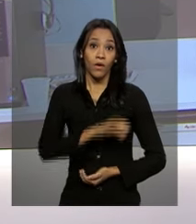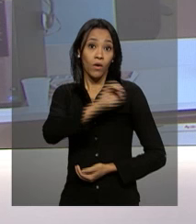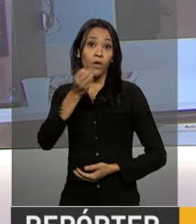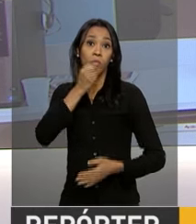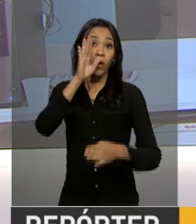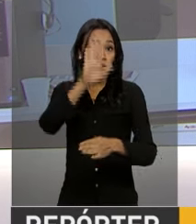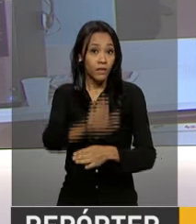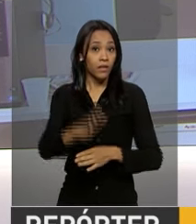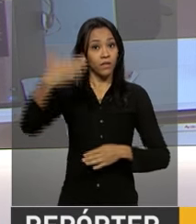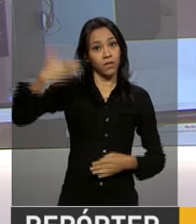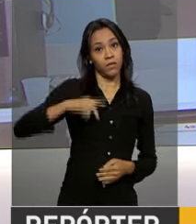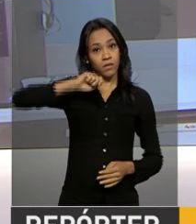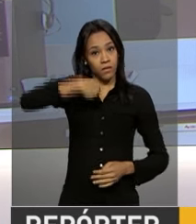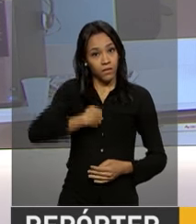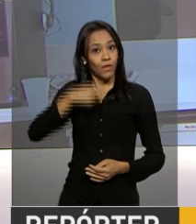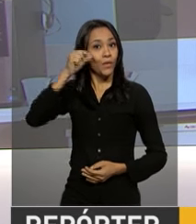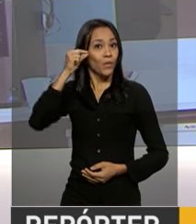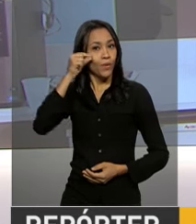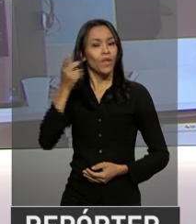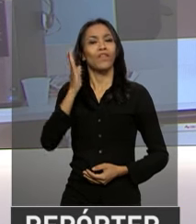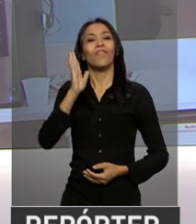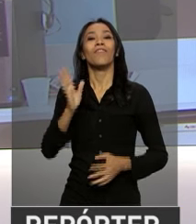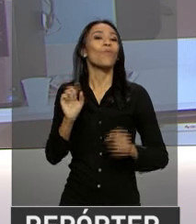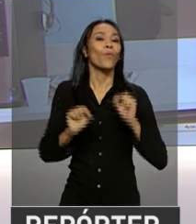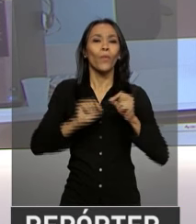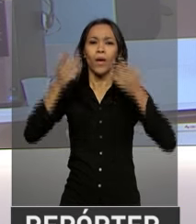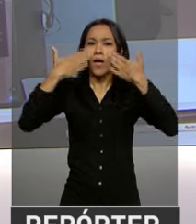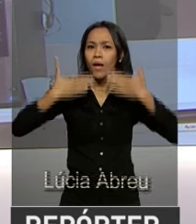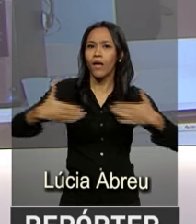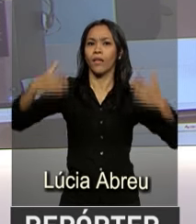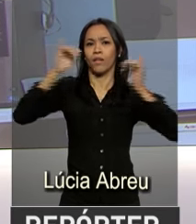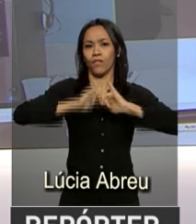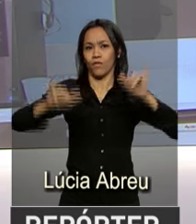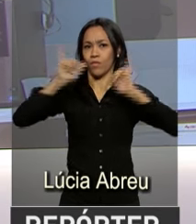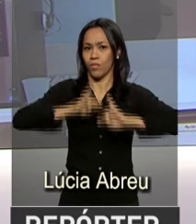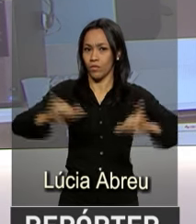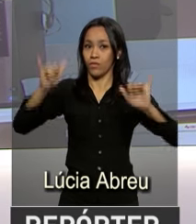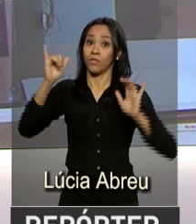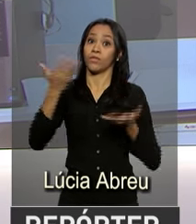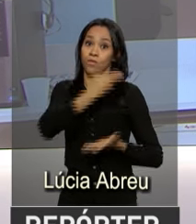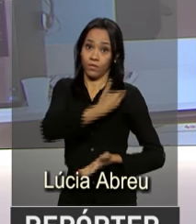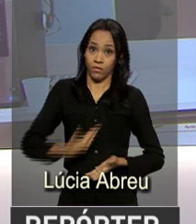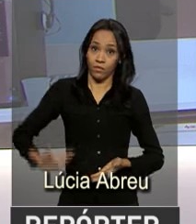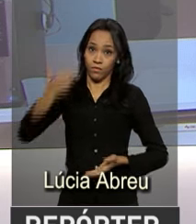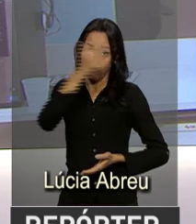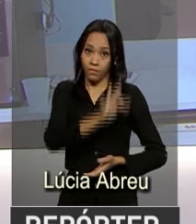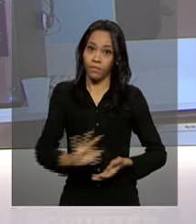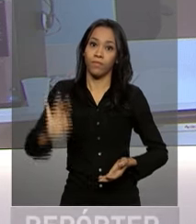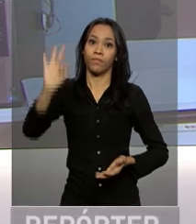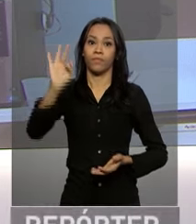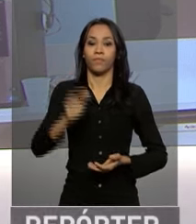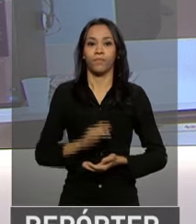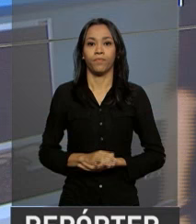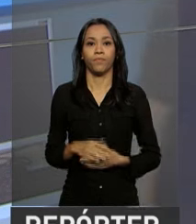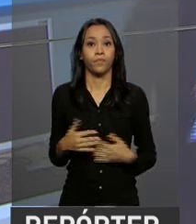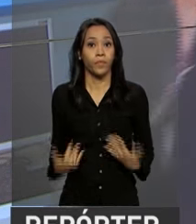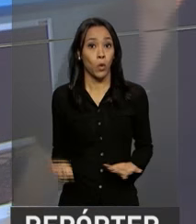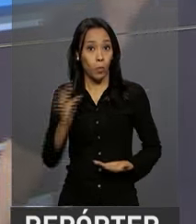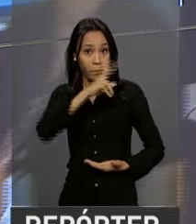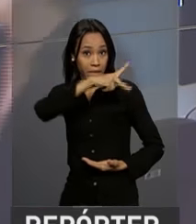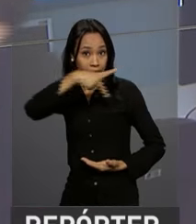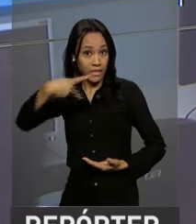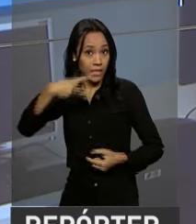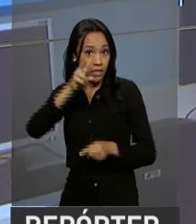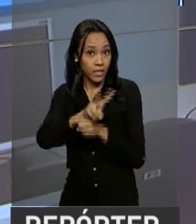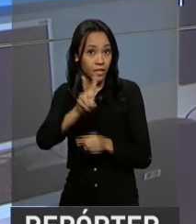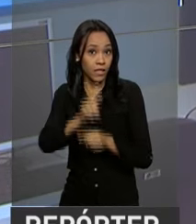Olá, boa tarde, eu sou Renata Corsini e estamos de volta com o repórter NBR e as últimas notícias do governo federal. O